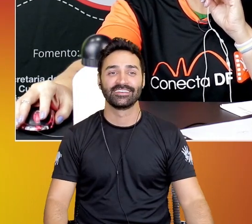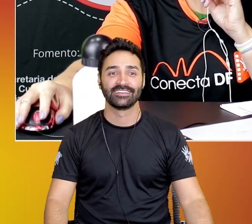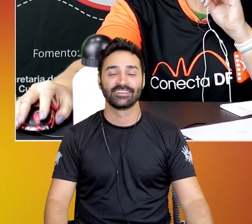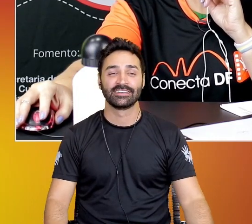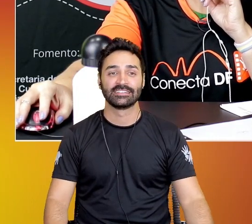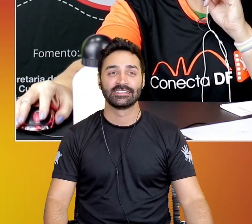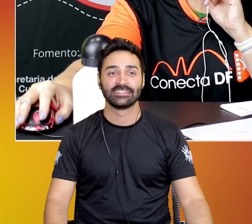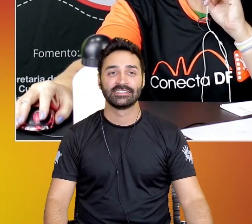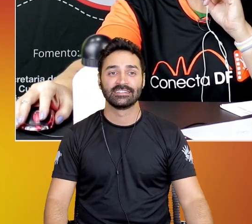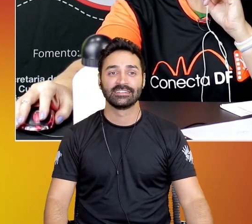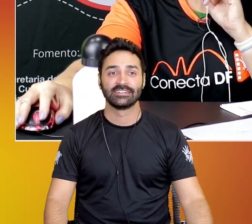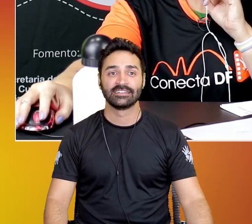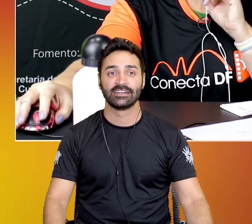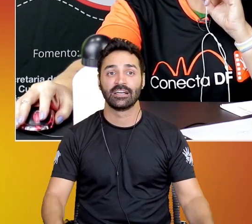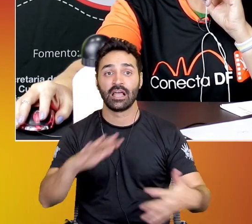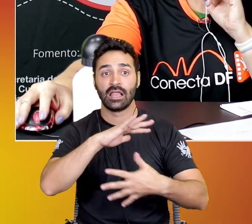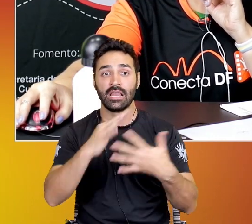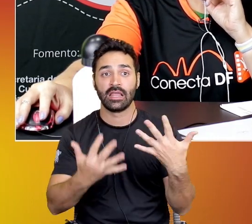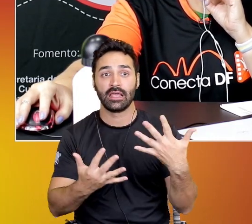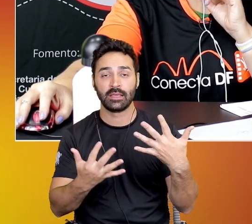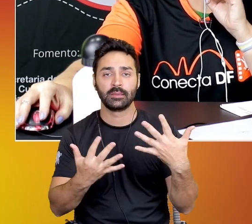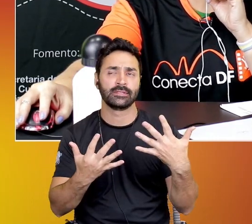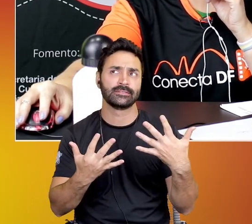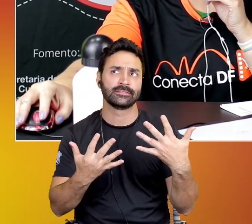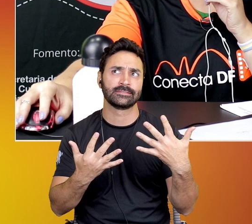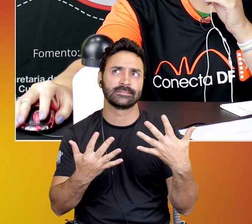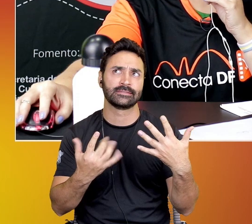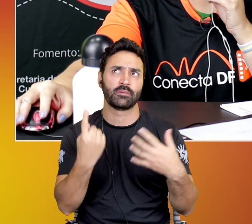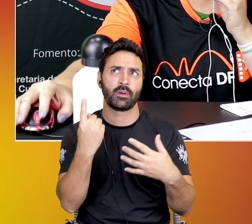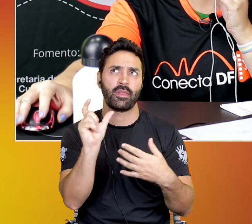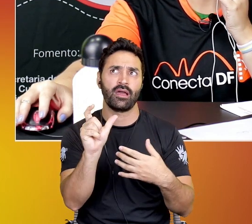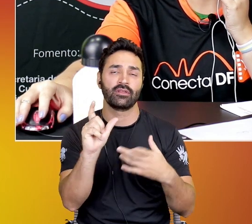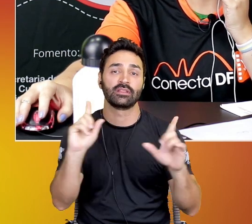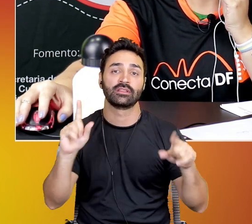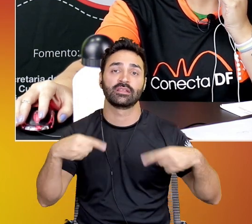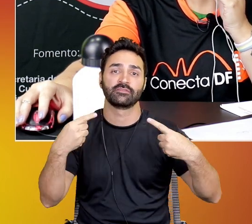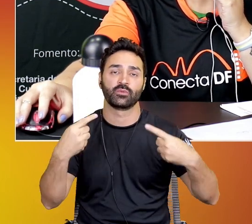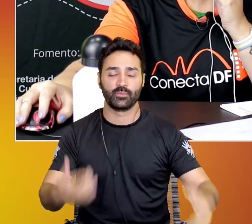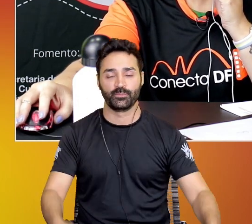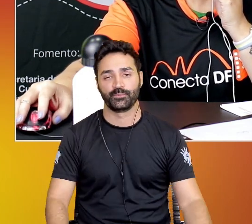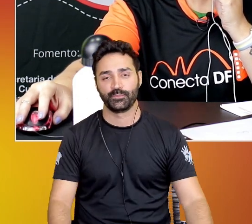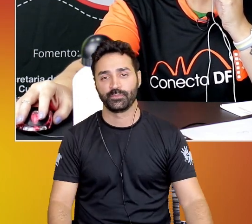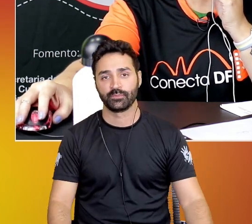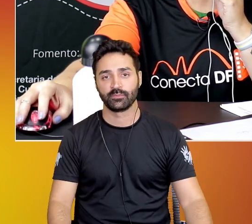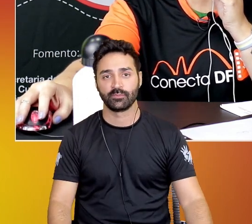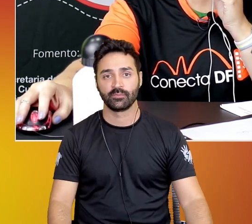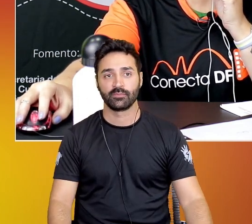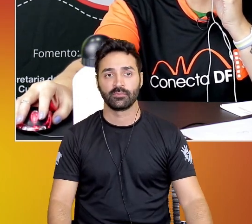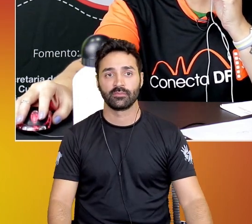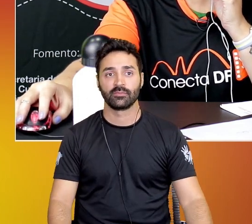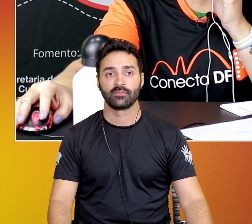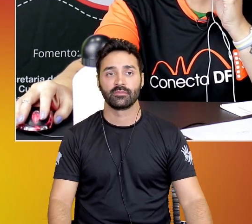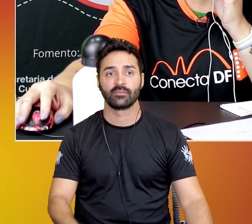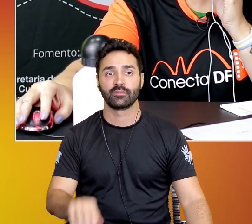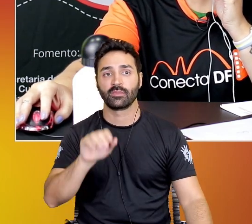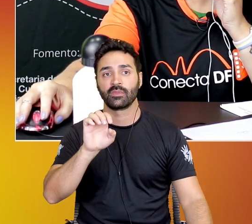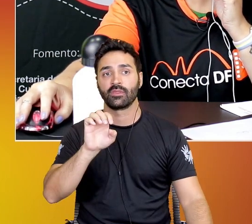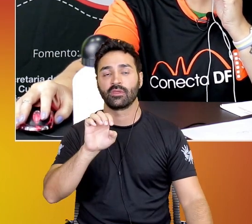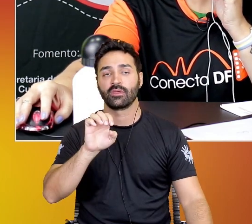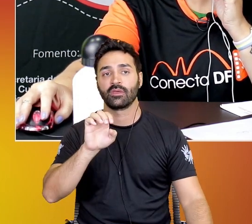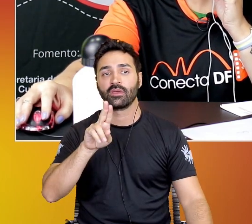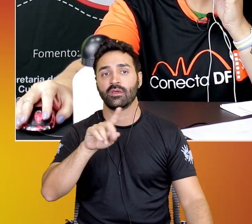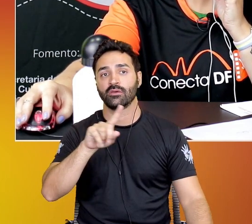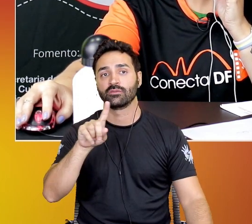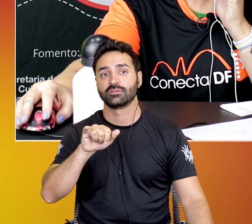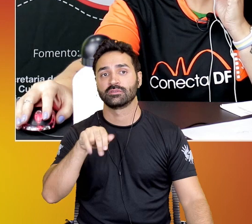Libras, para mim, é desafio. Desafio, excelente. Elzinha Rodrigues.